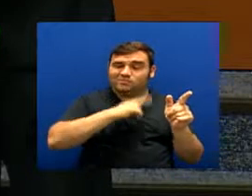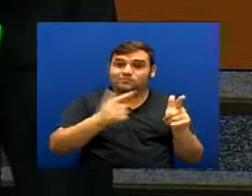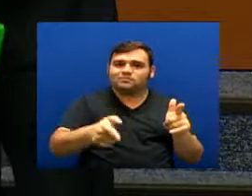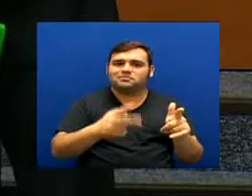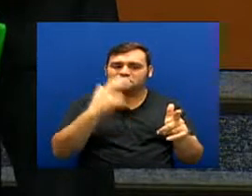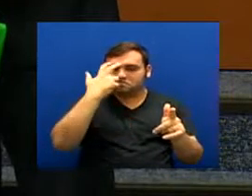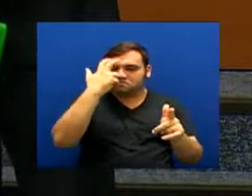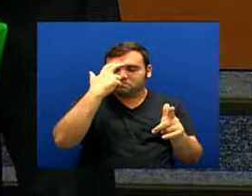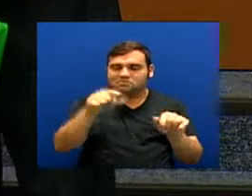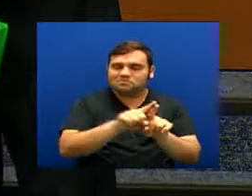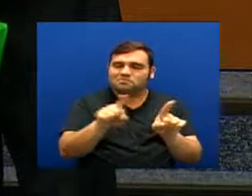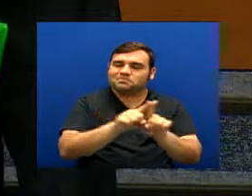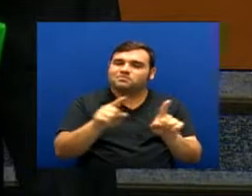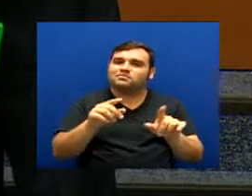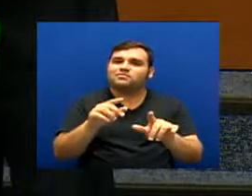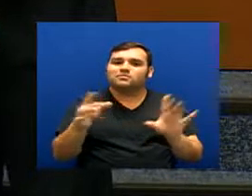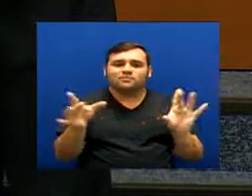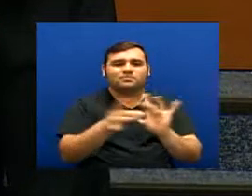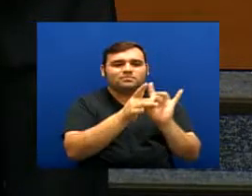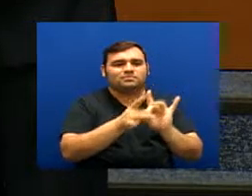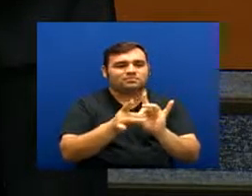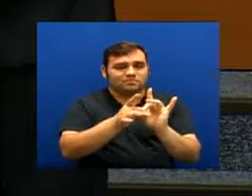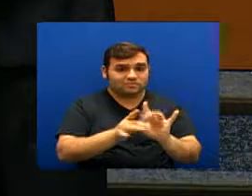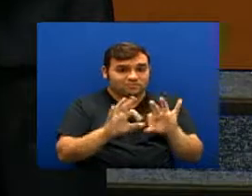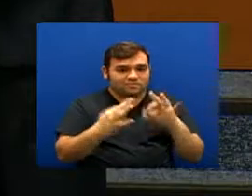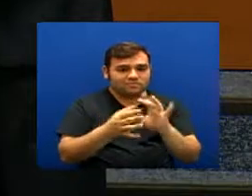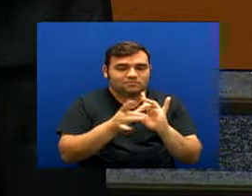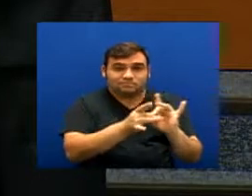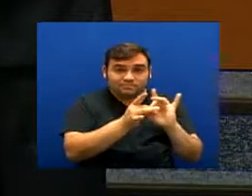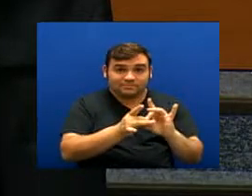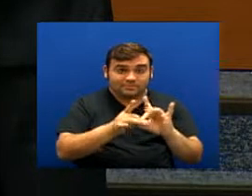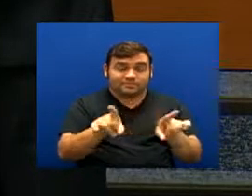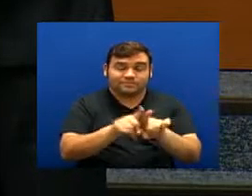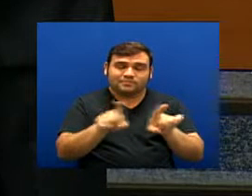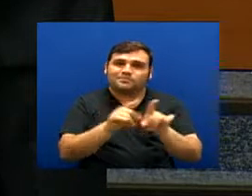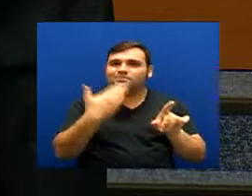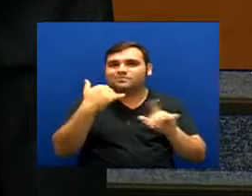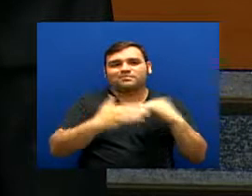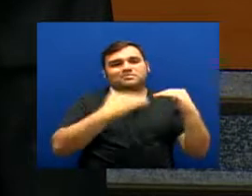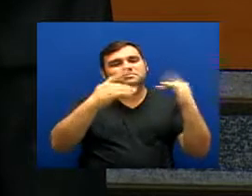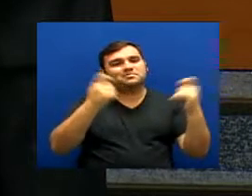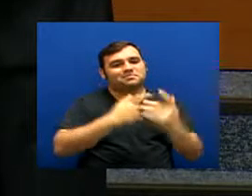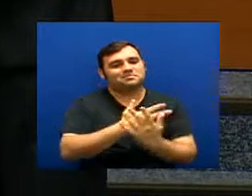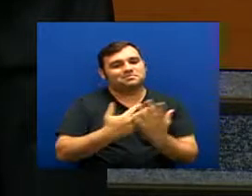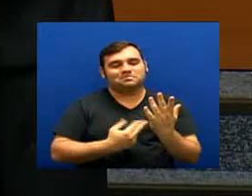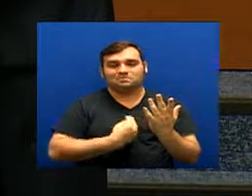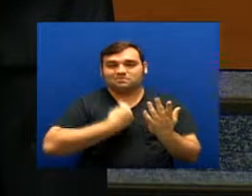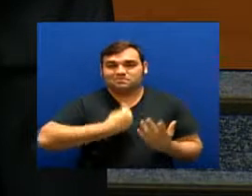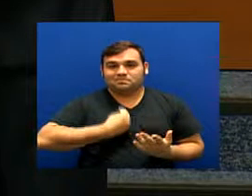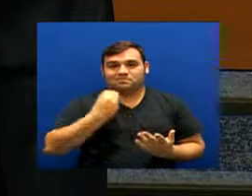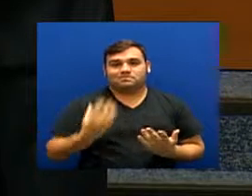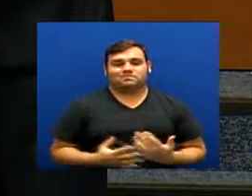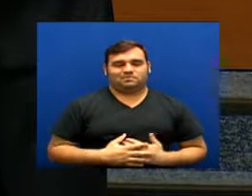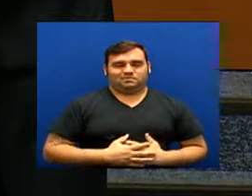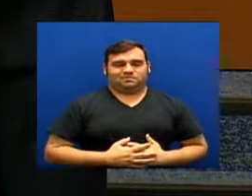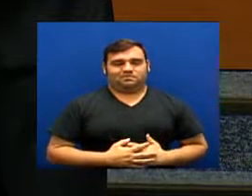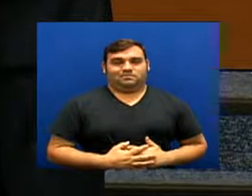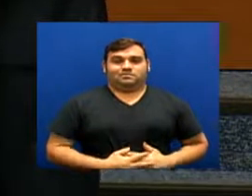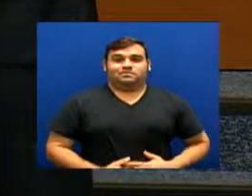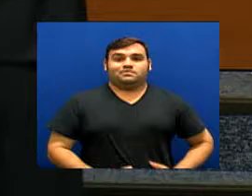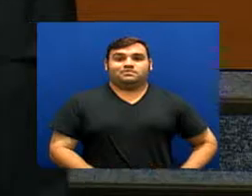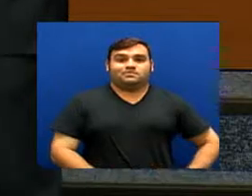é isso que nós fazemos no Grasa e é isso que nós usamos. A gente tem um monte de contratempo, tem um monte